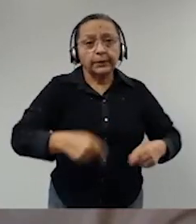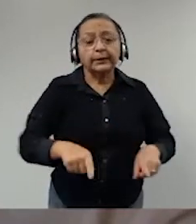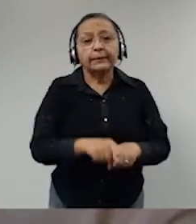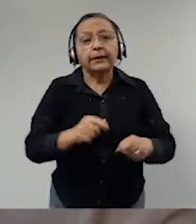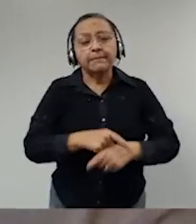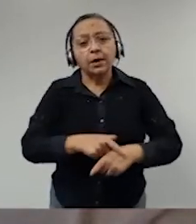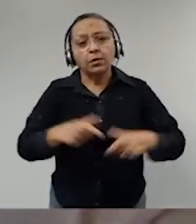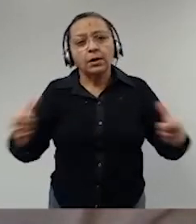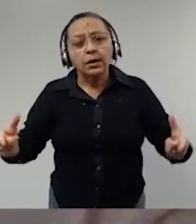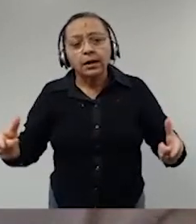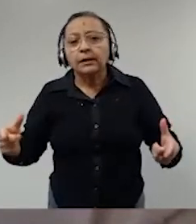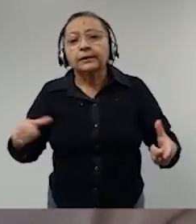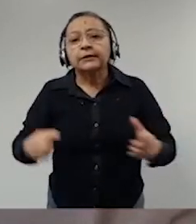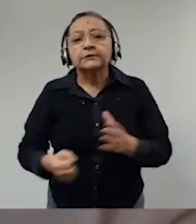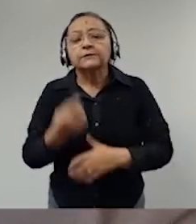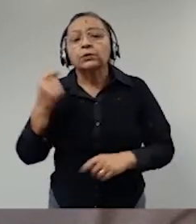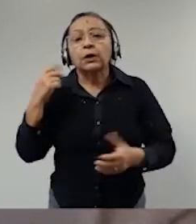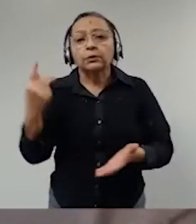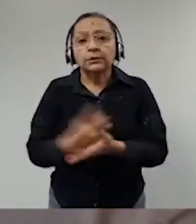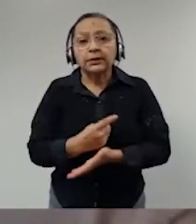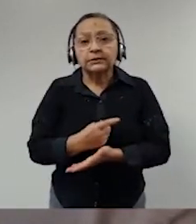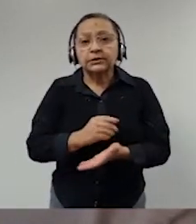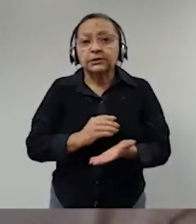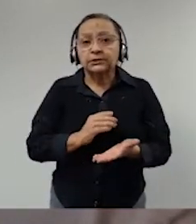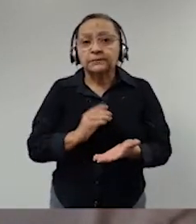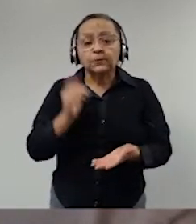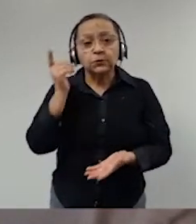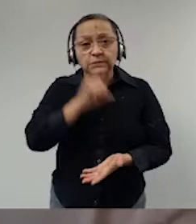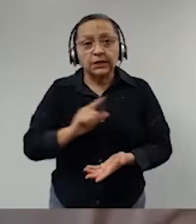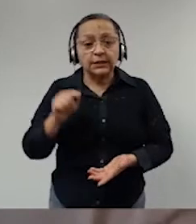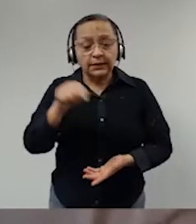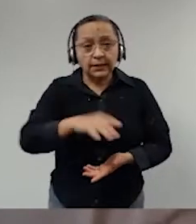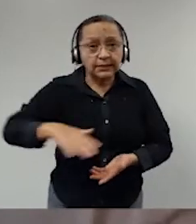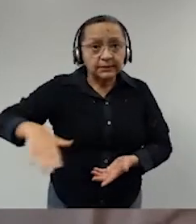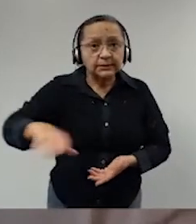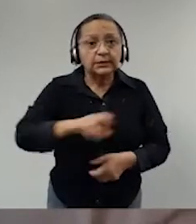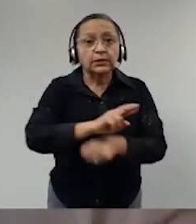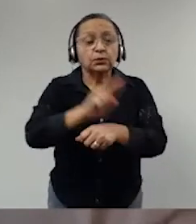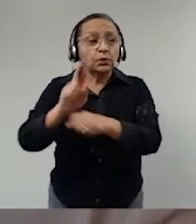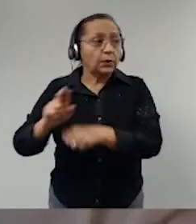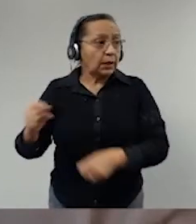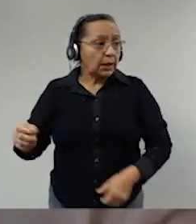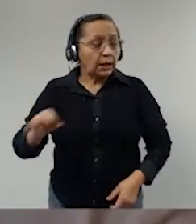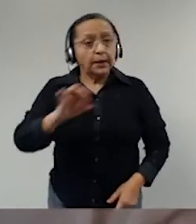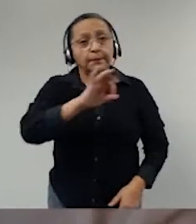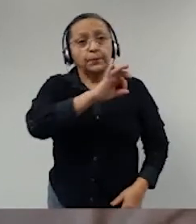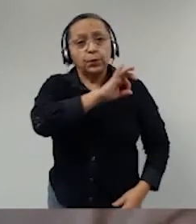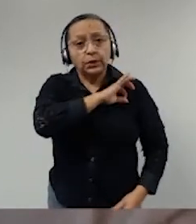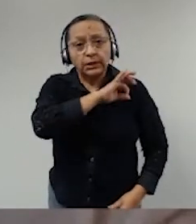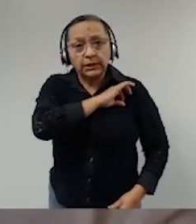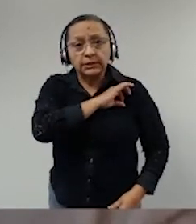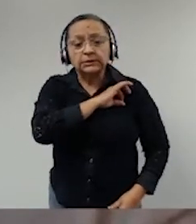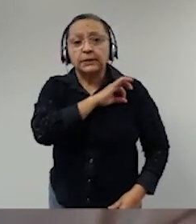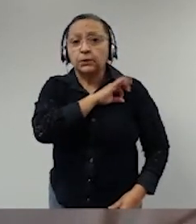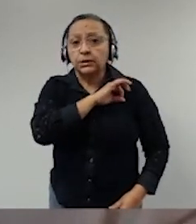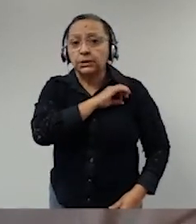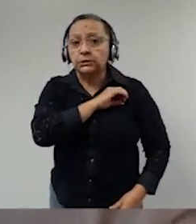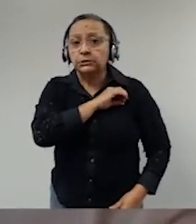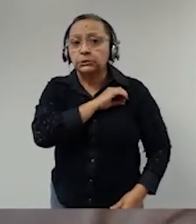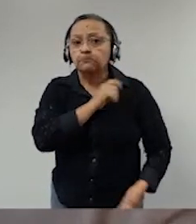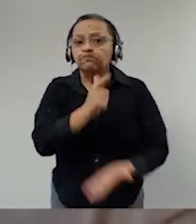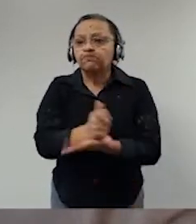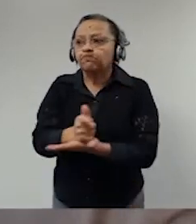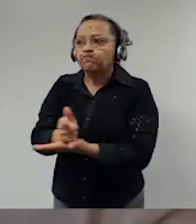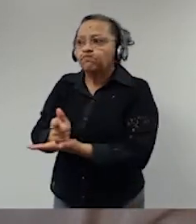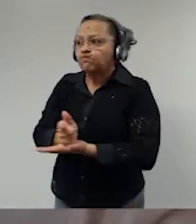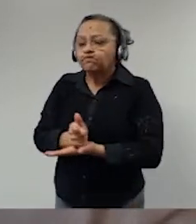chega mais rápido nesse território tem sido a polícia, ou seja, o braço armado que atinge os territórios e que são